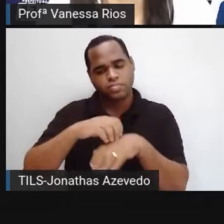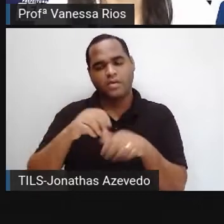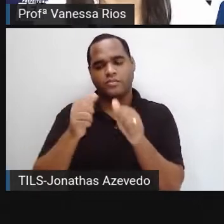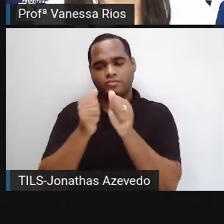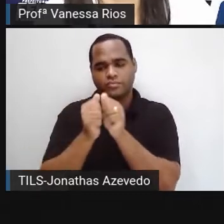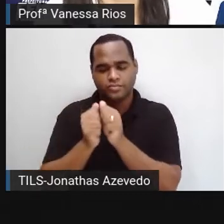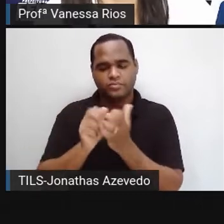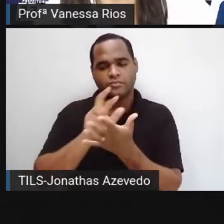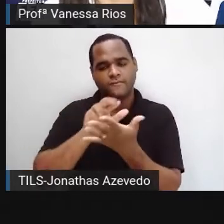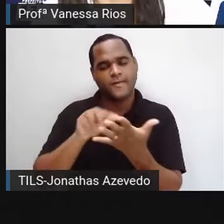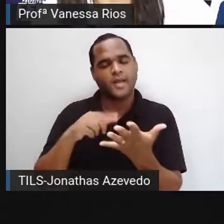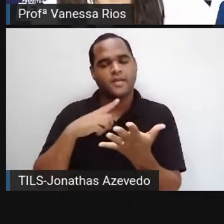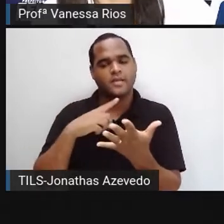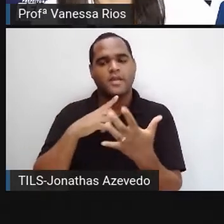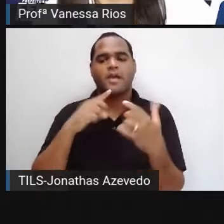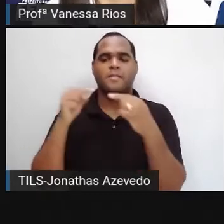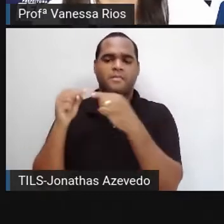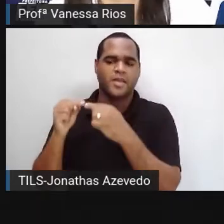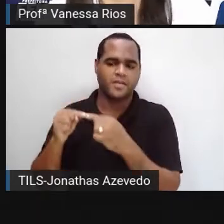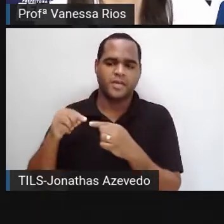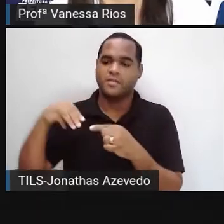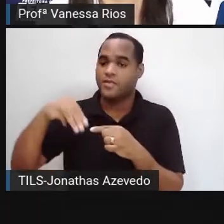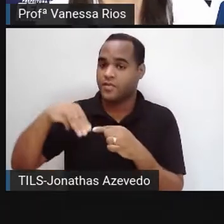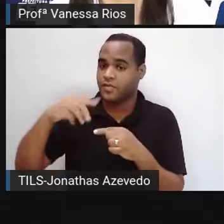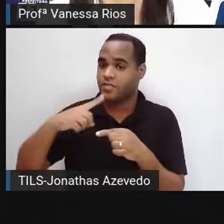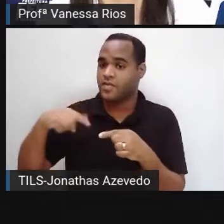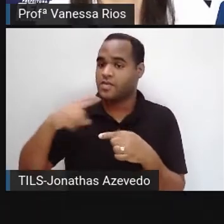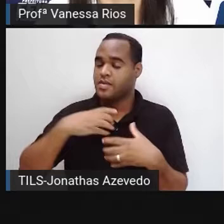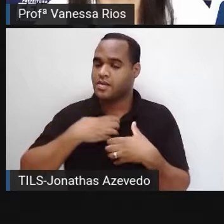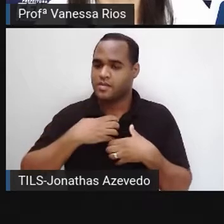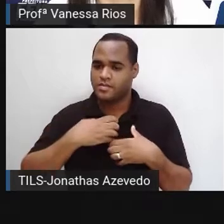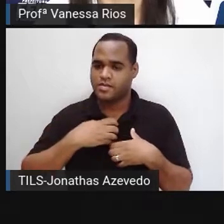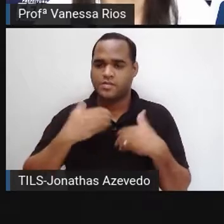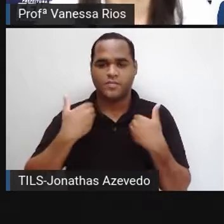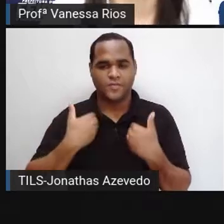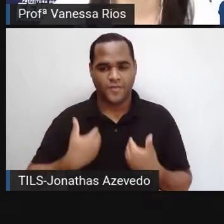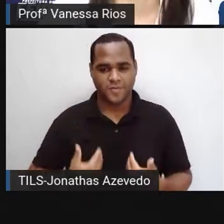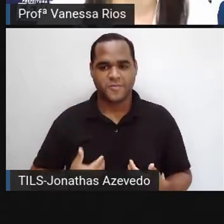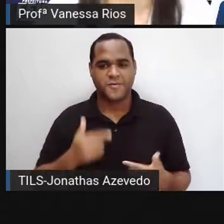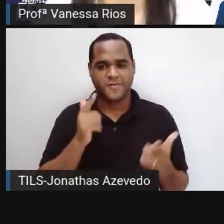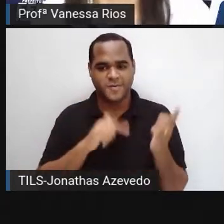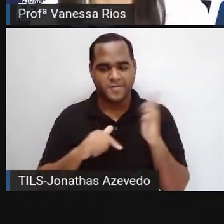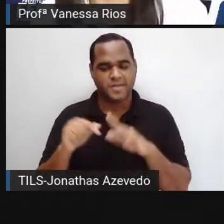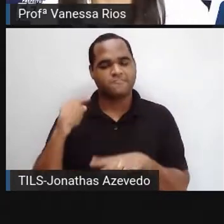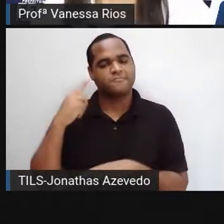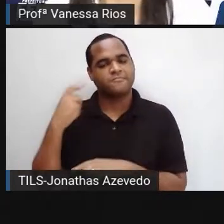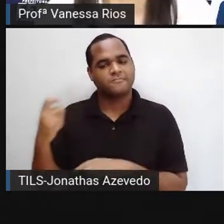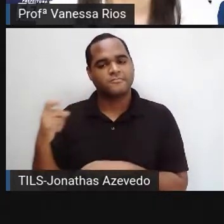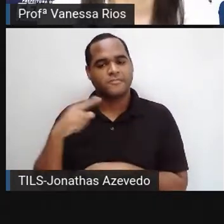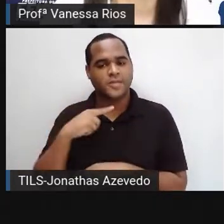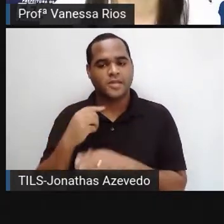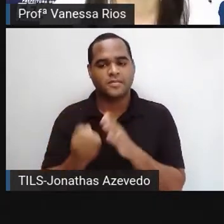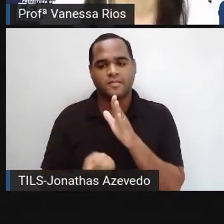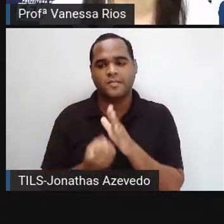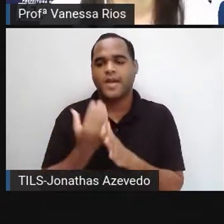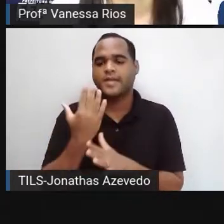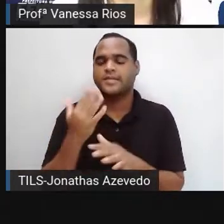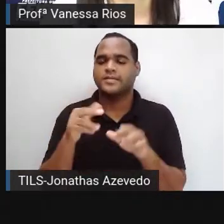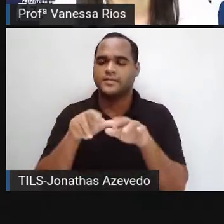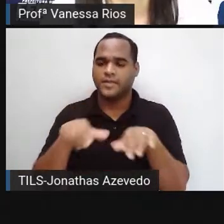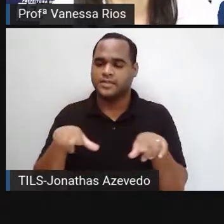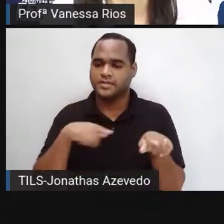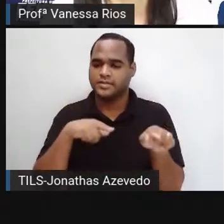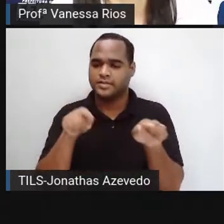os momentos, em todos os minutos do funcionamento do nosso corpo. Sons que aparecem, que acontecem